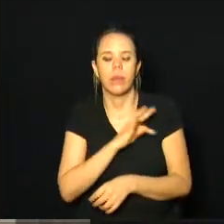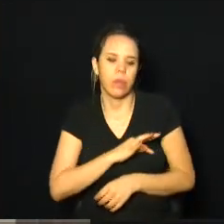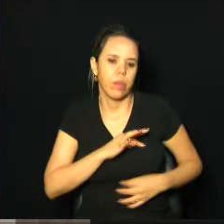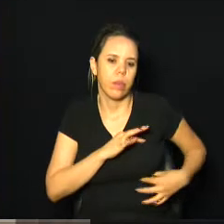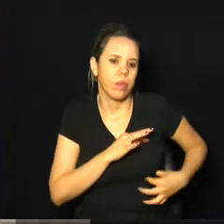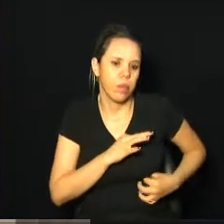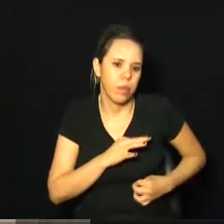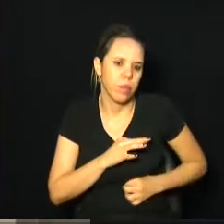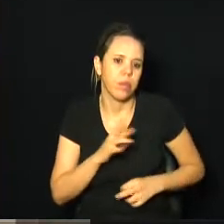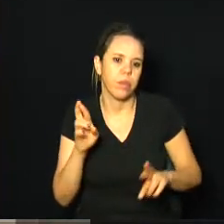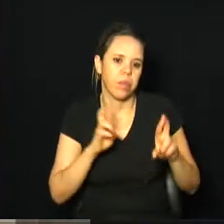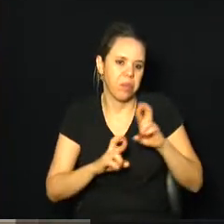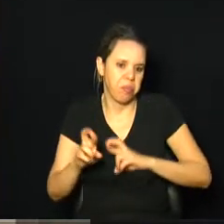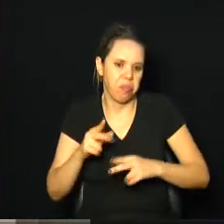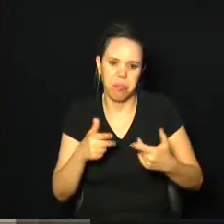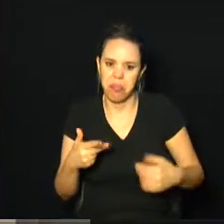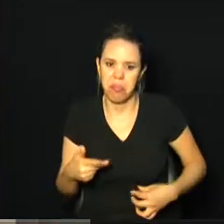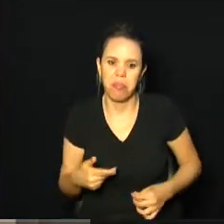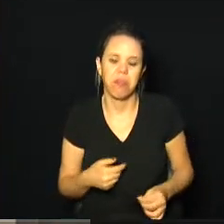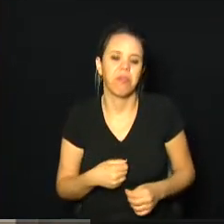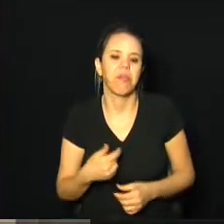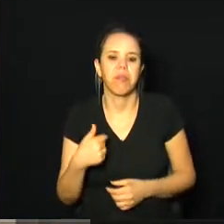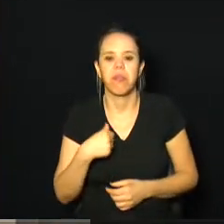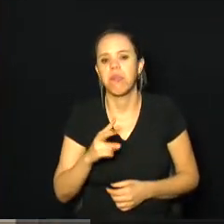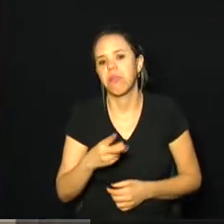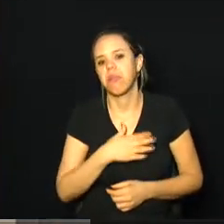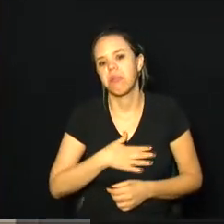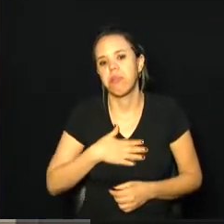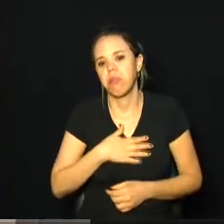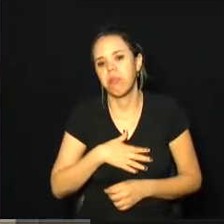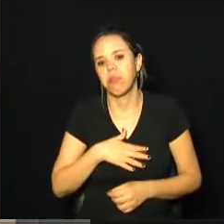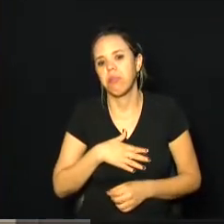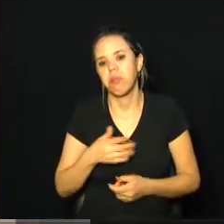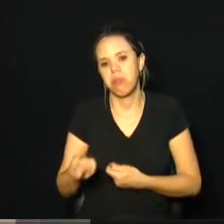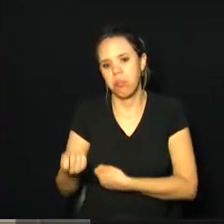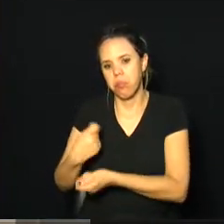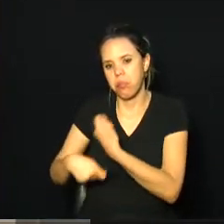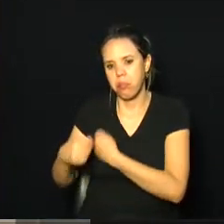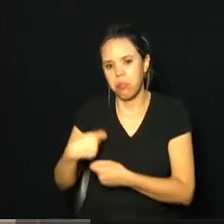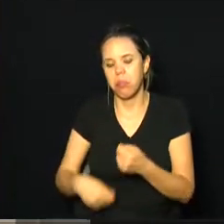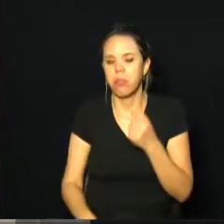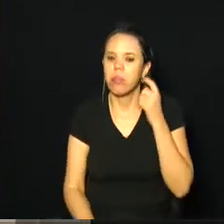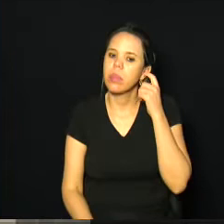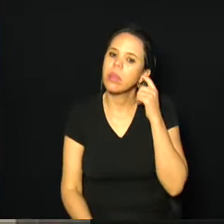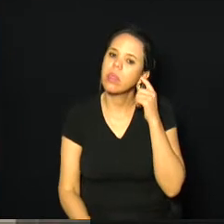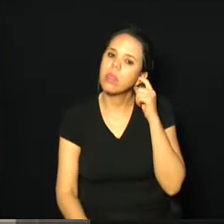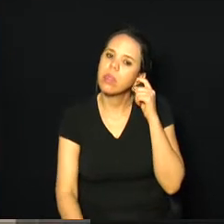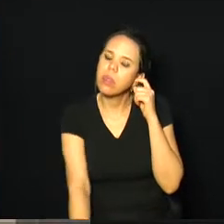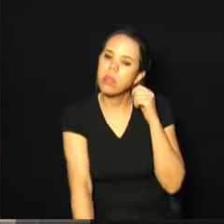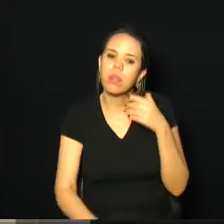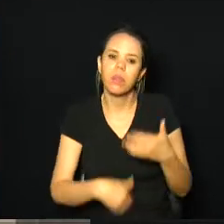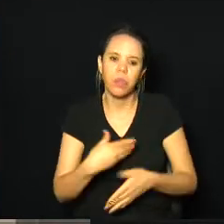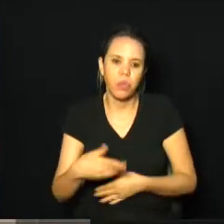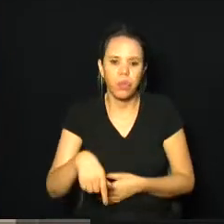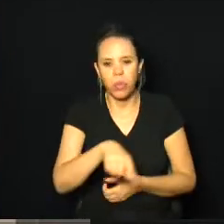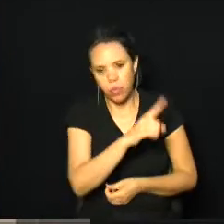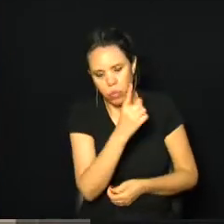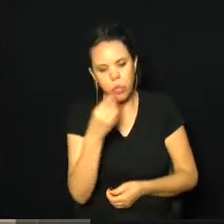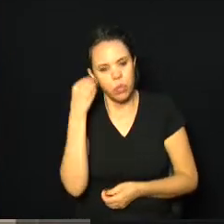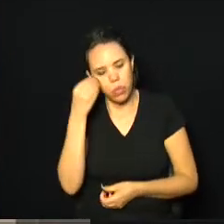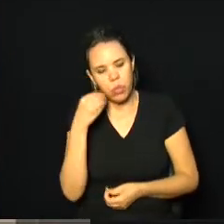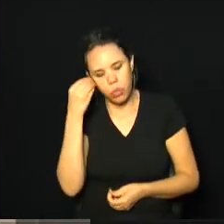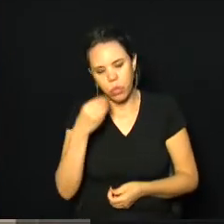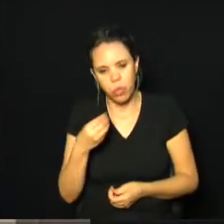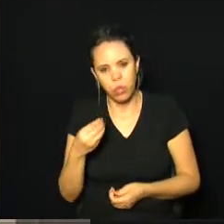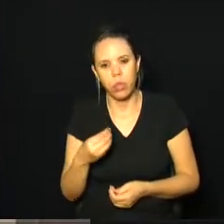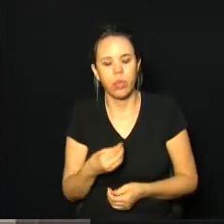né, supervisor. E eu sempre gostei da parte administrativa. E fui para lá por experiência, né, não